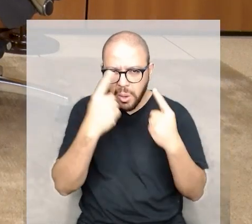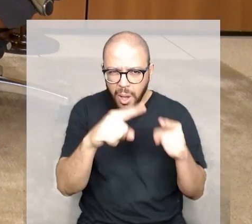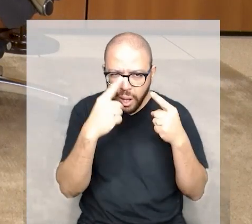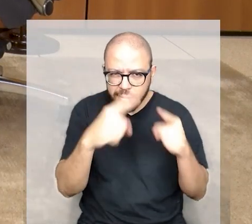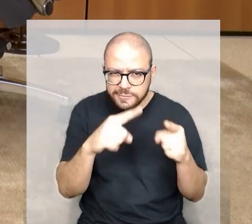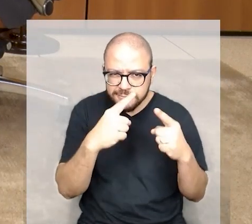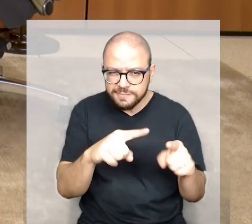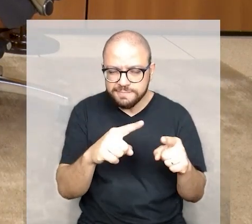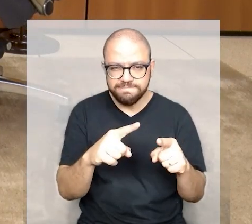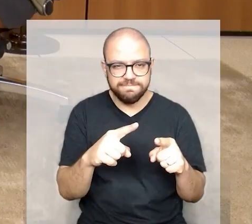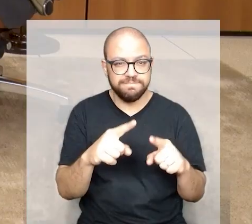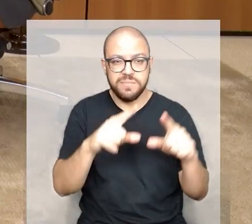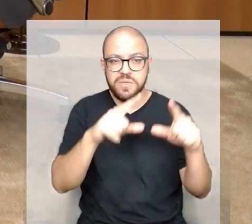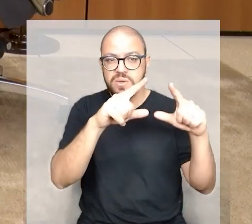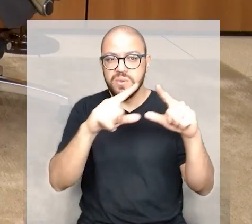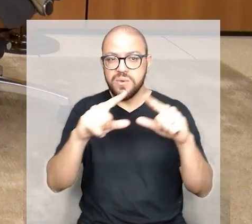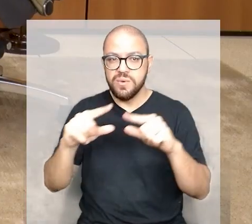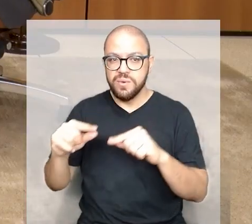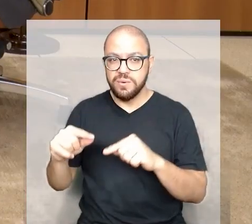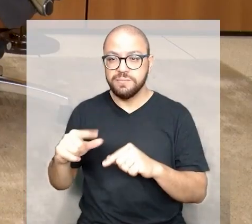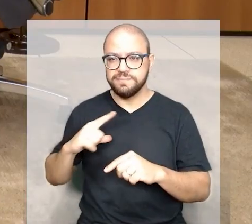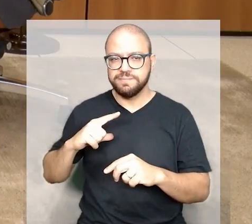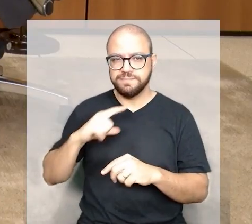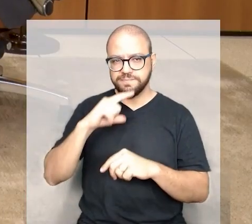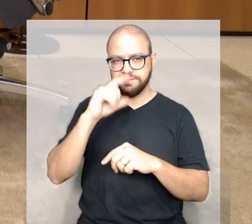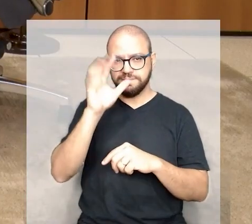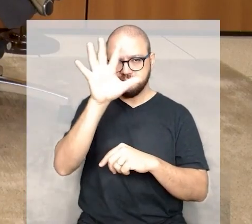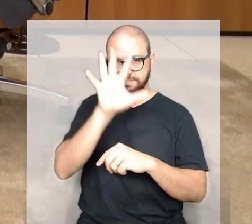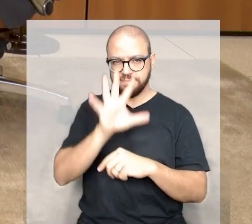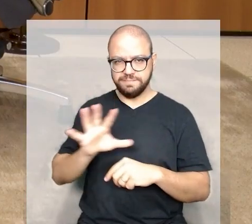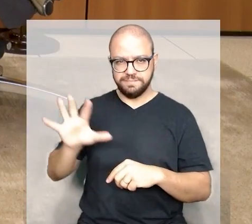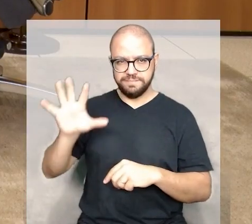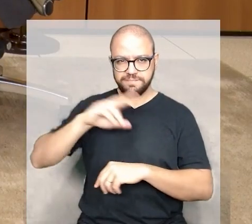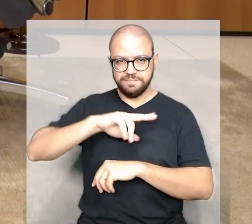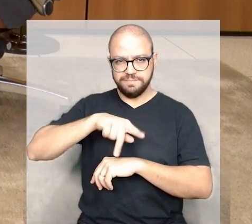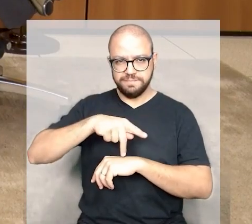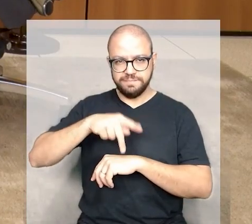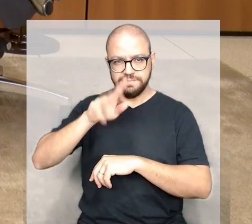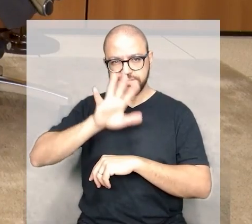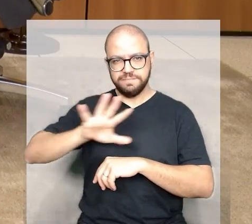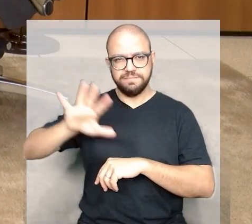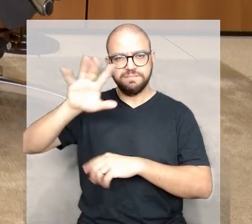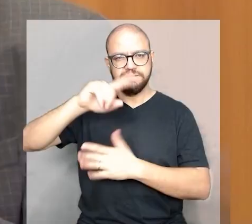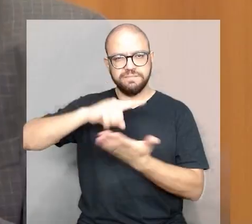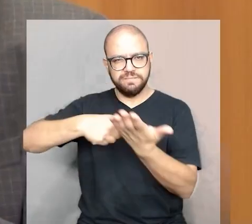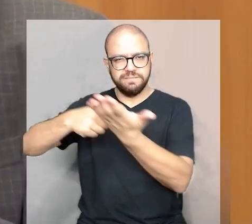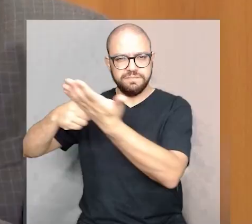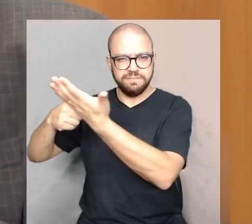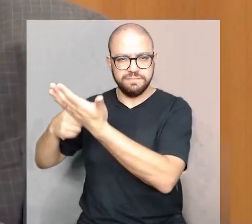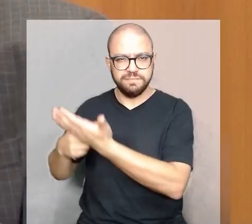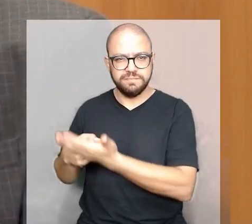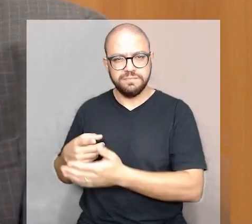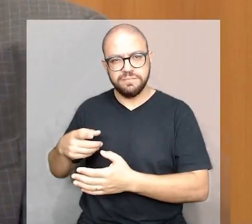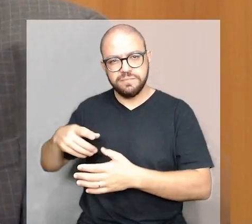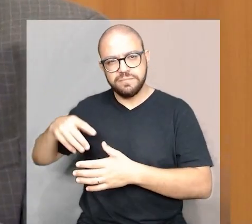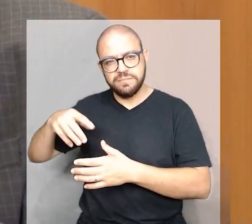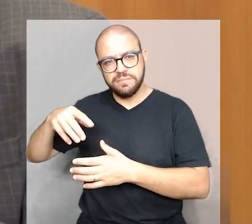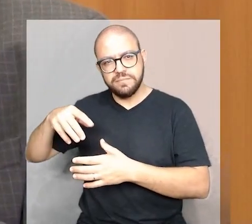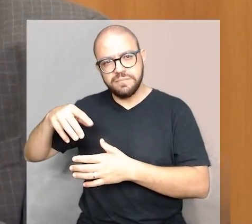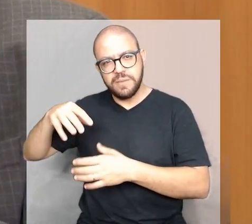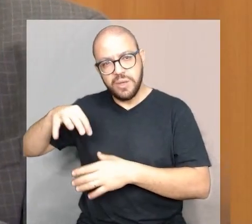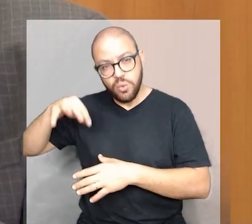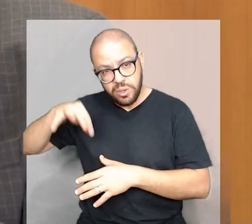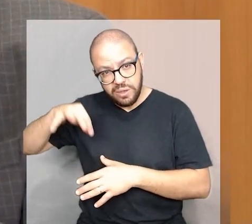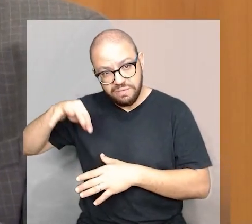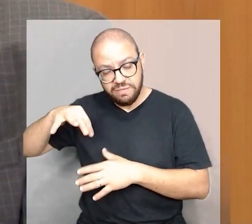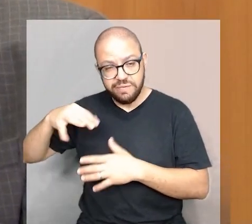agressão ela não ocorra. Inclusive, existe um pacto nacional firmado, por exemplo, no café, na uva,